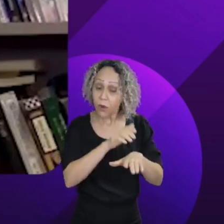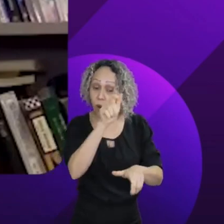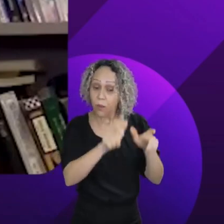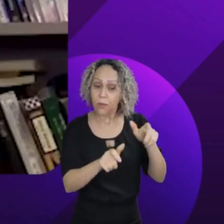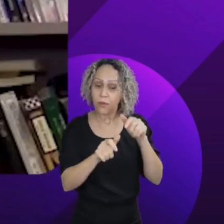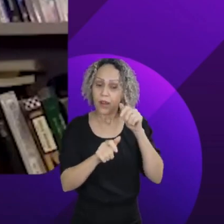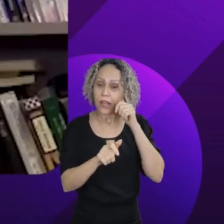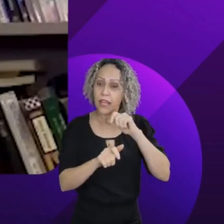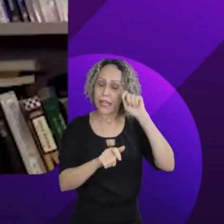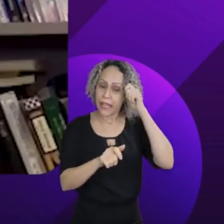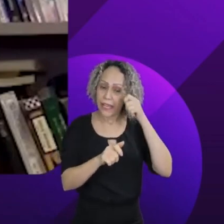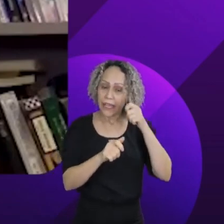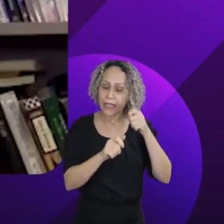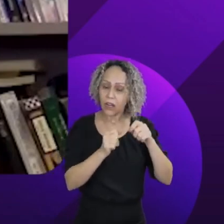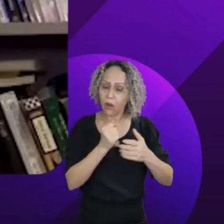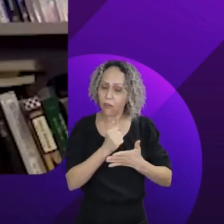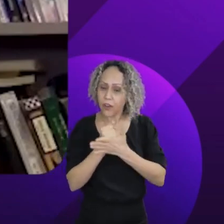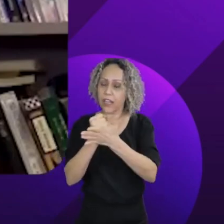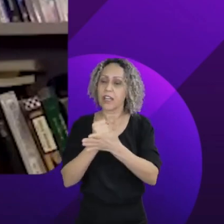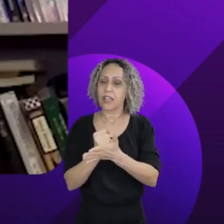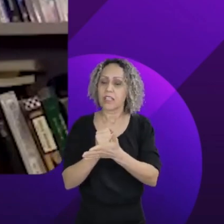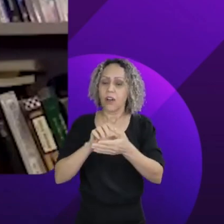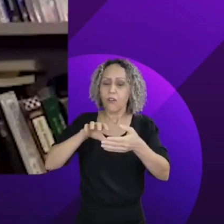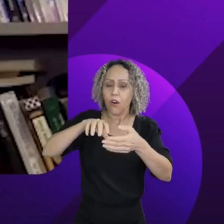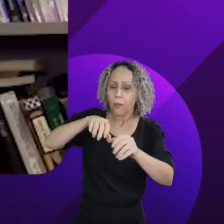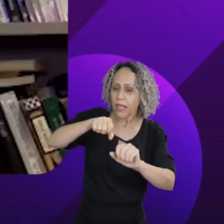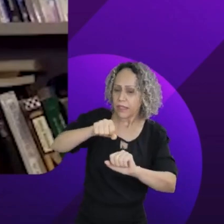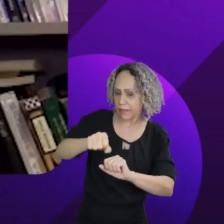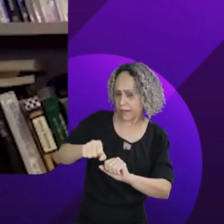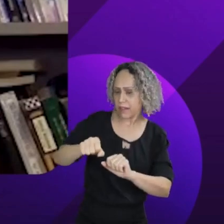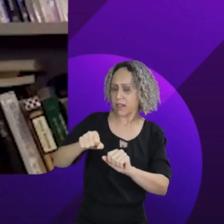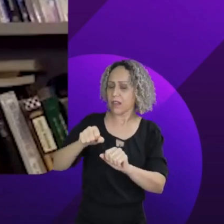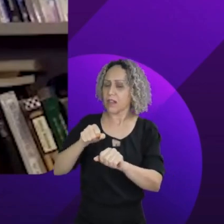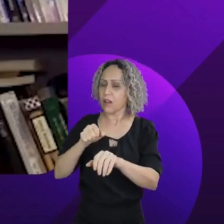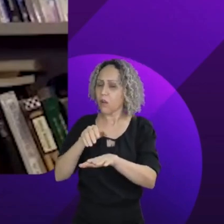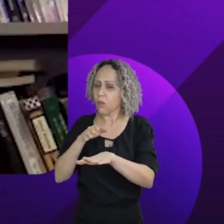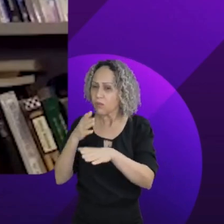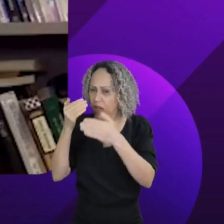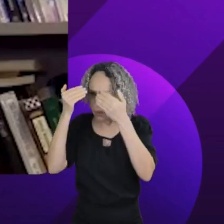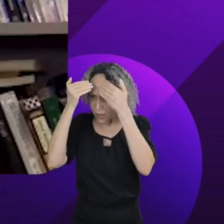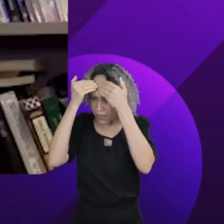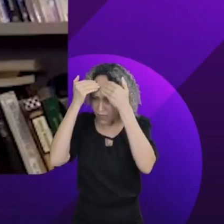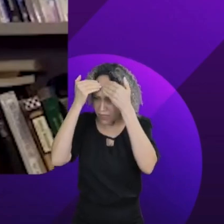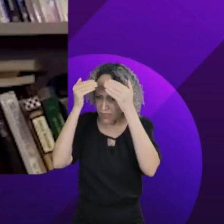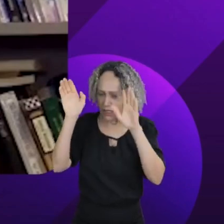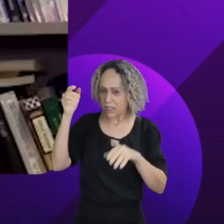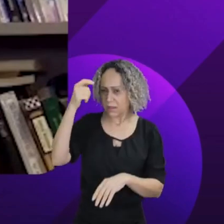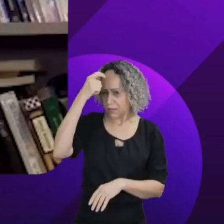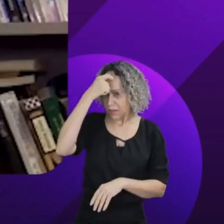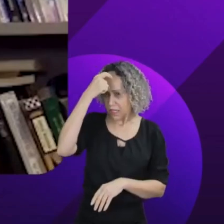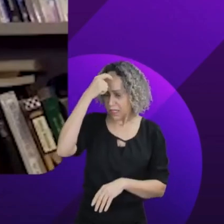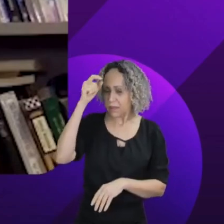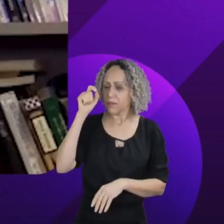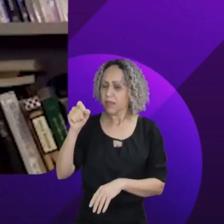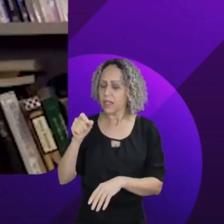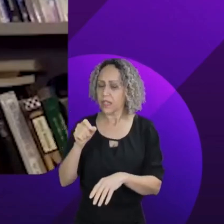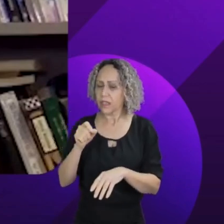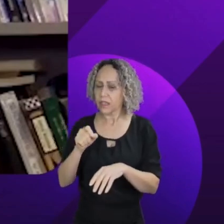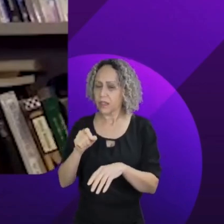quem está naqueles postos de liderança, treinar, né,